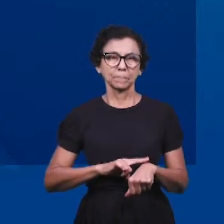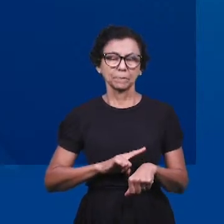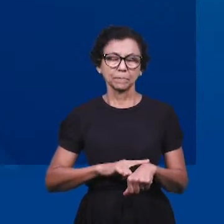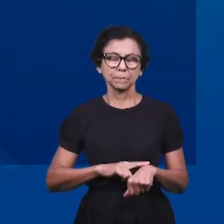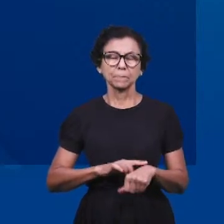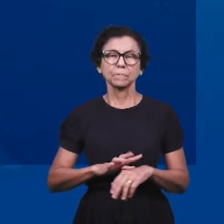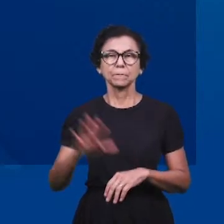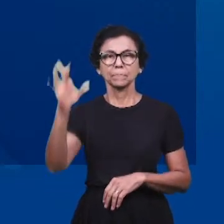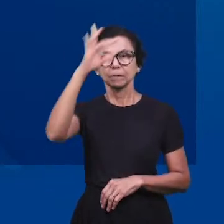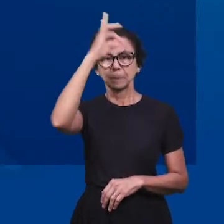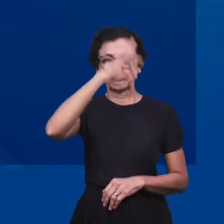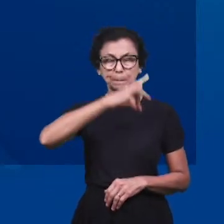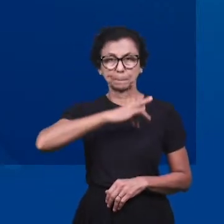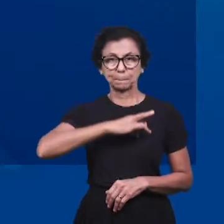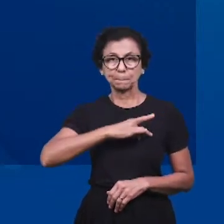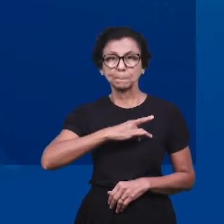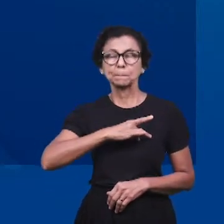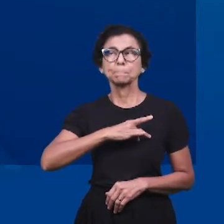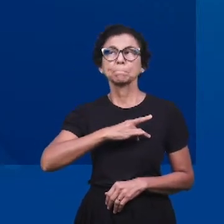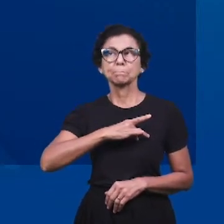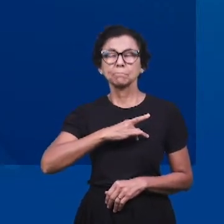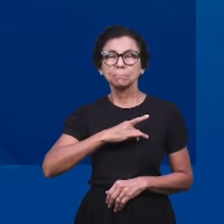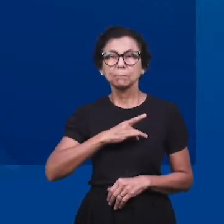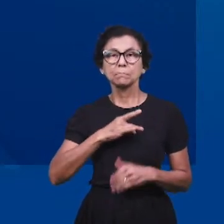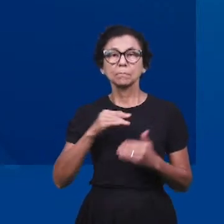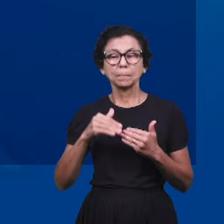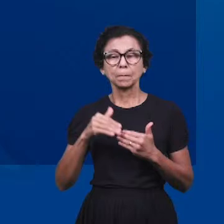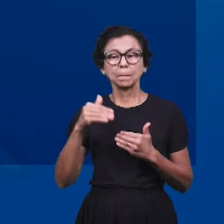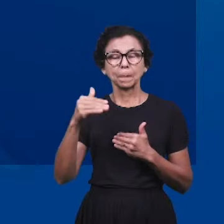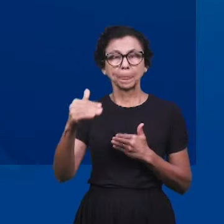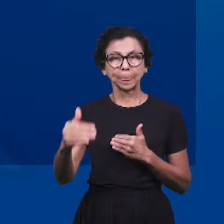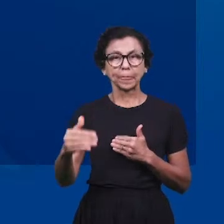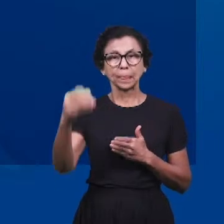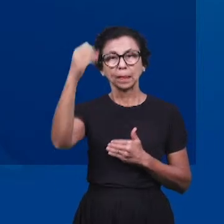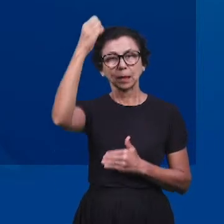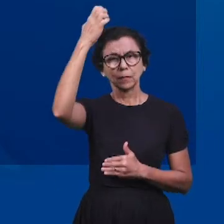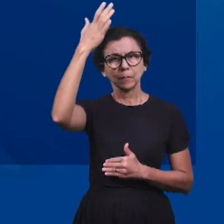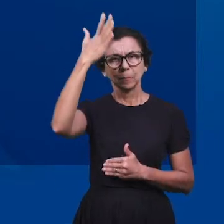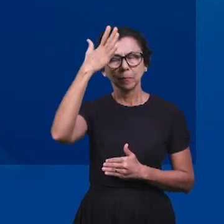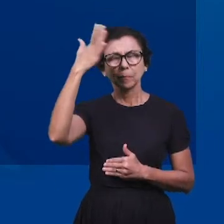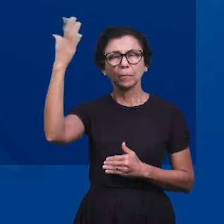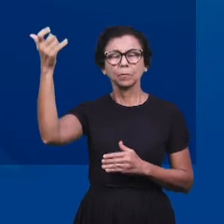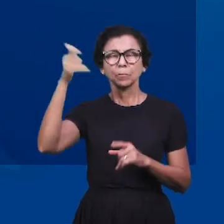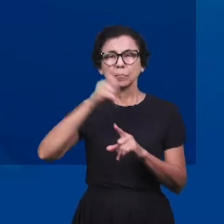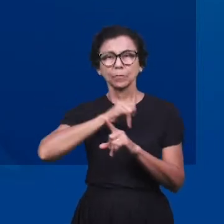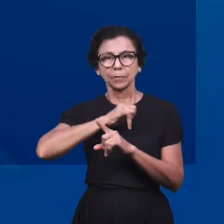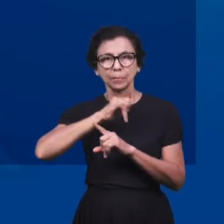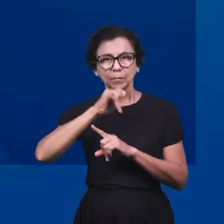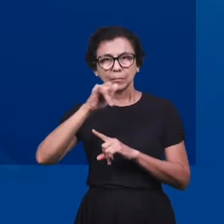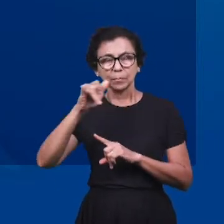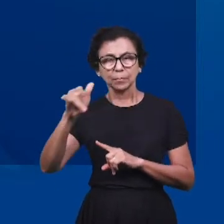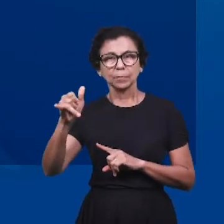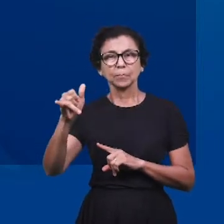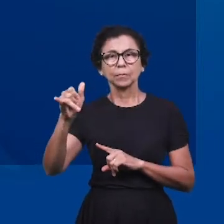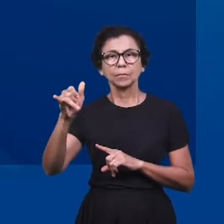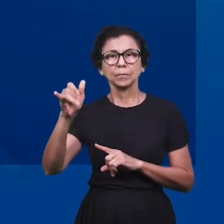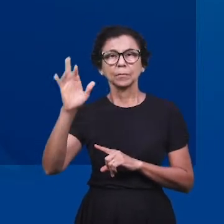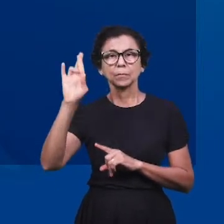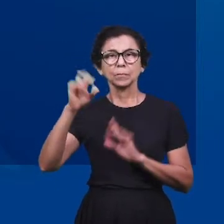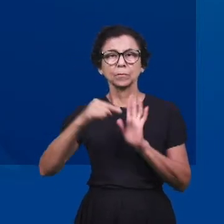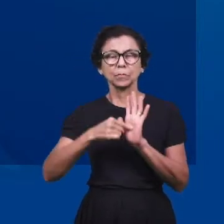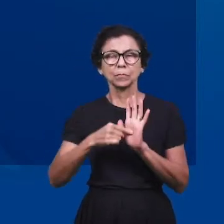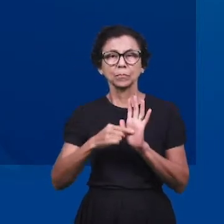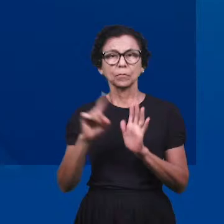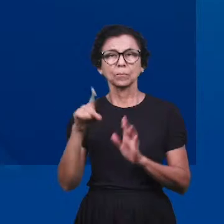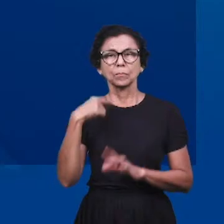Deus, nós passamos a entender as revelações e as profecias que Deus tem para a sua igreja.